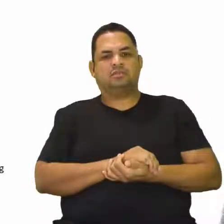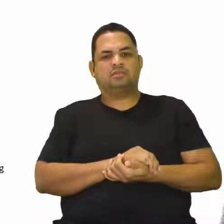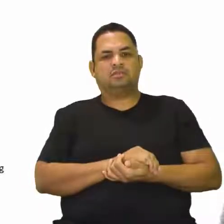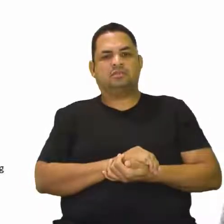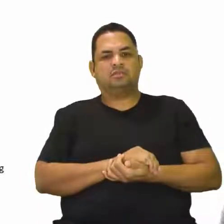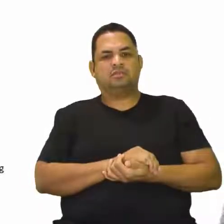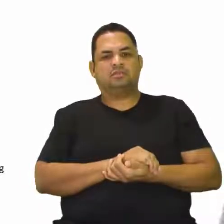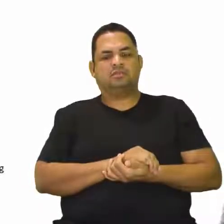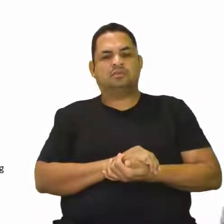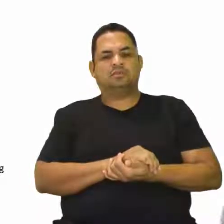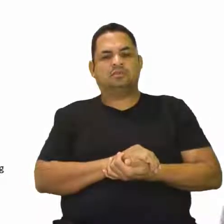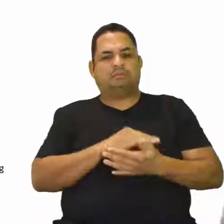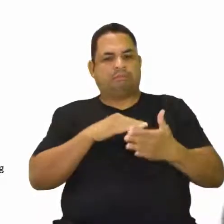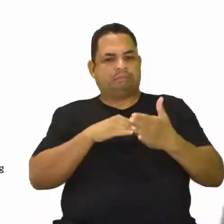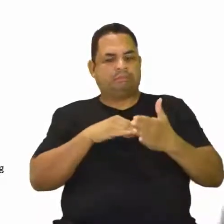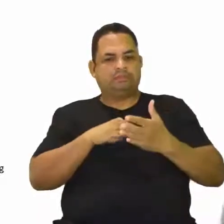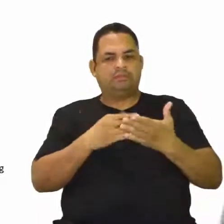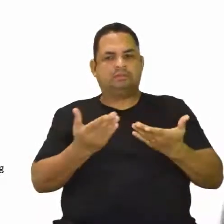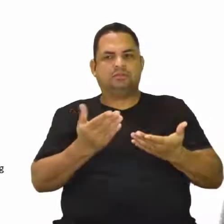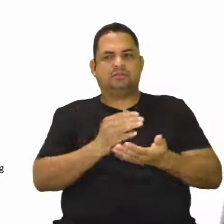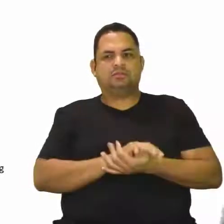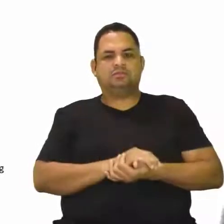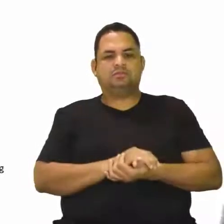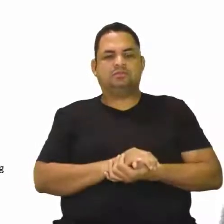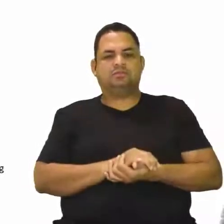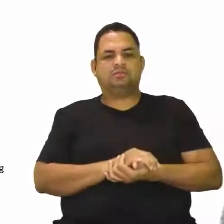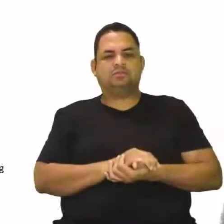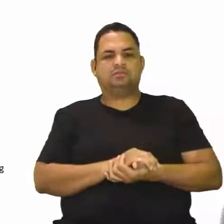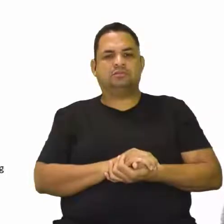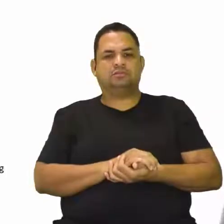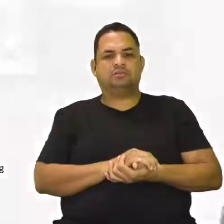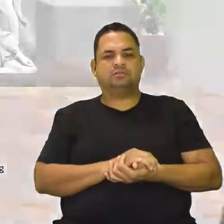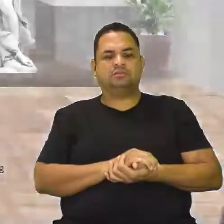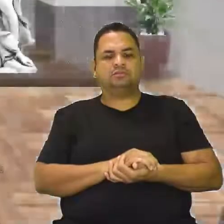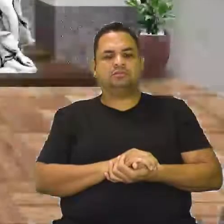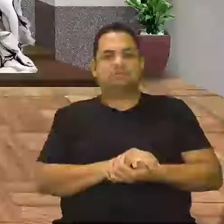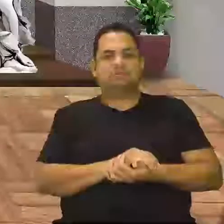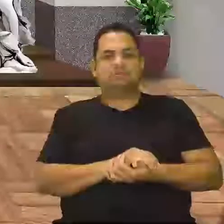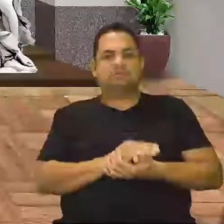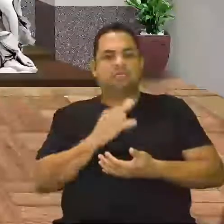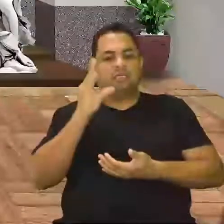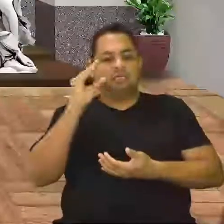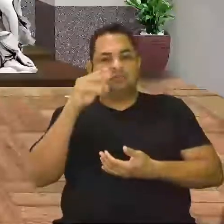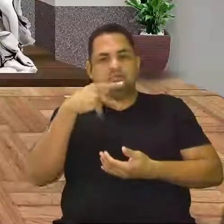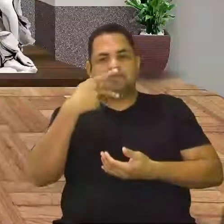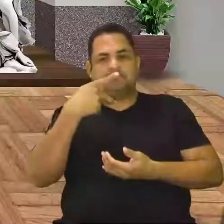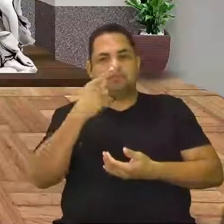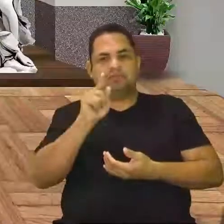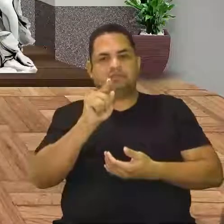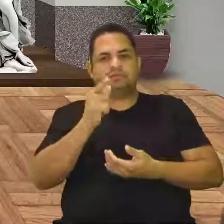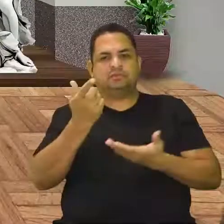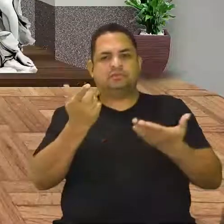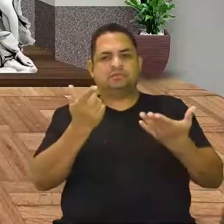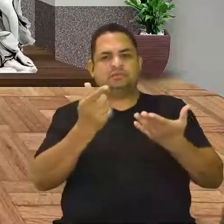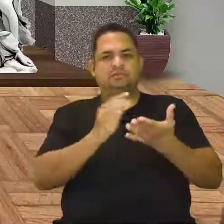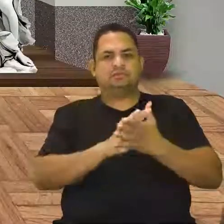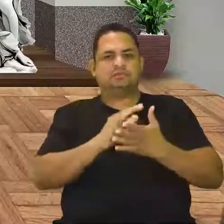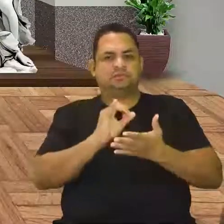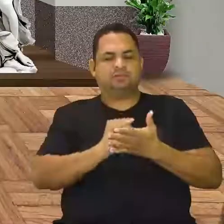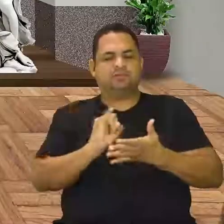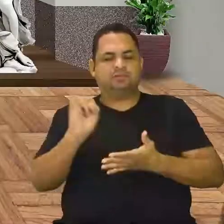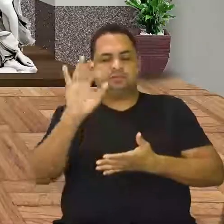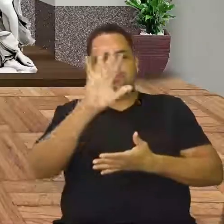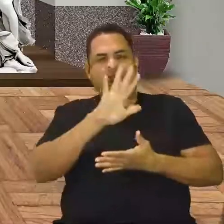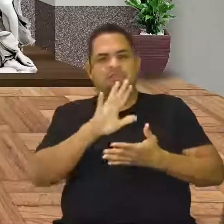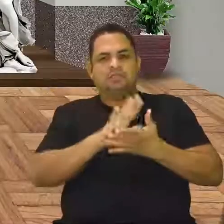resistir e vem para mim vem para mim aí interessa de falar isso do jeito que vocês viram essa essa imagem